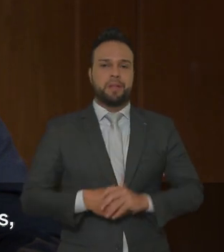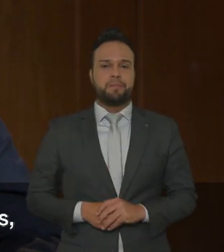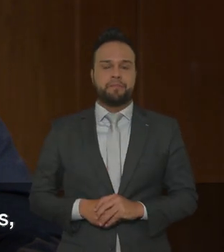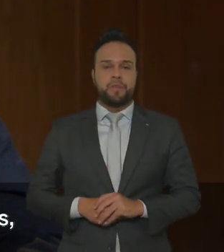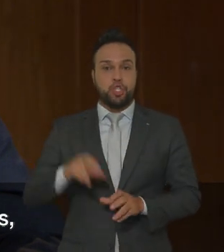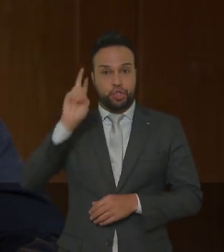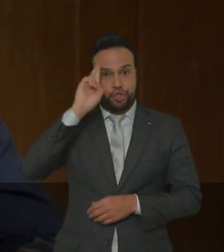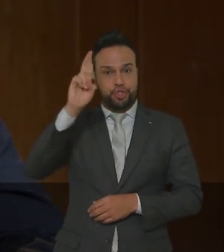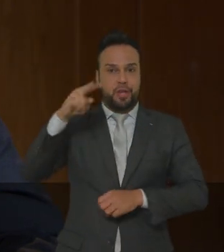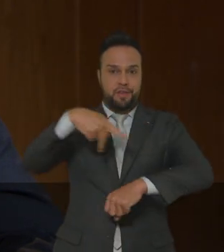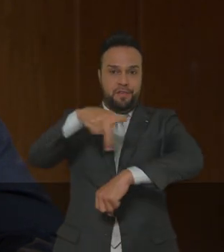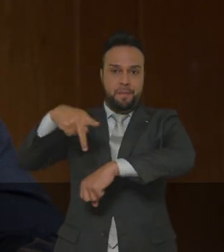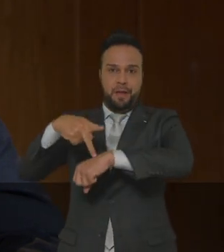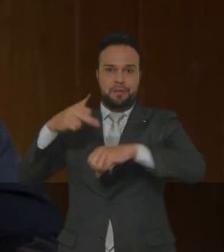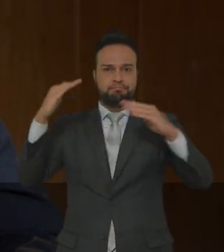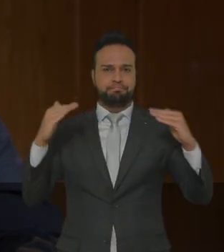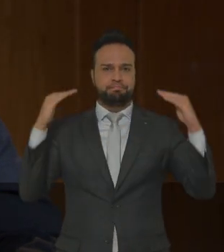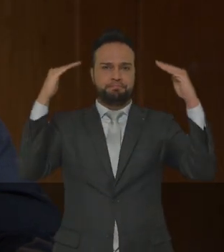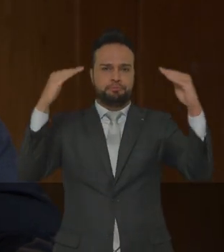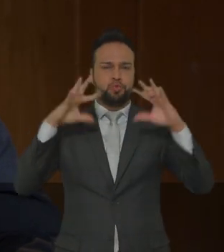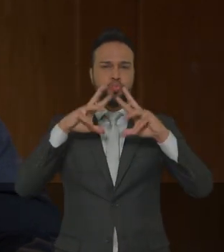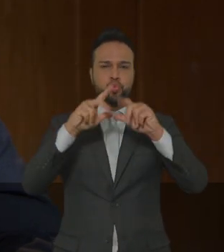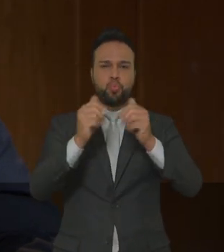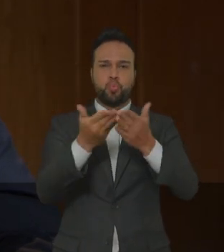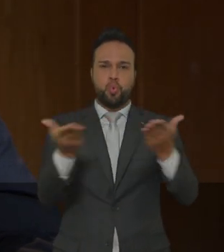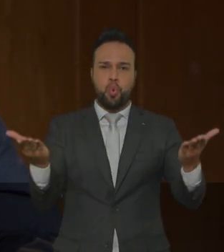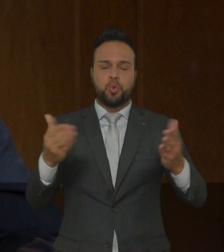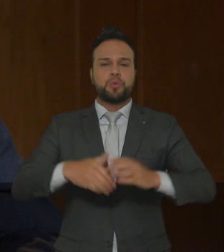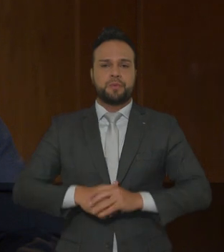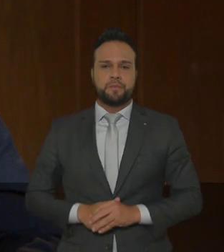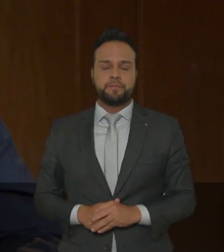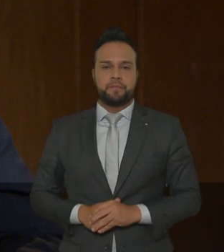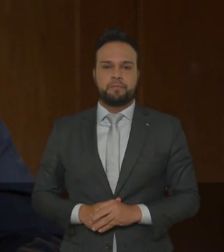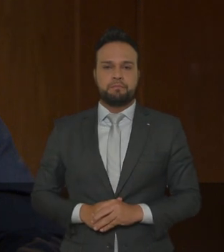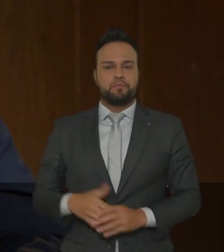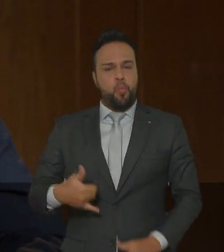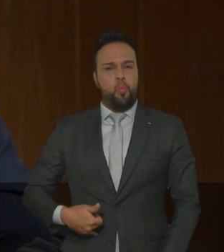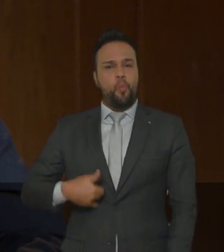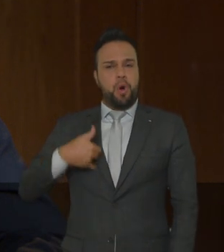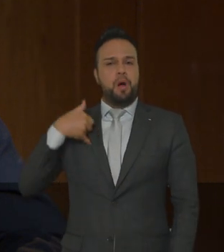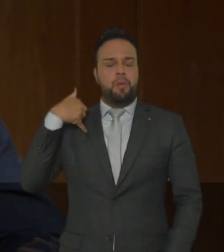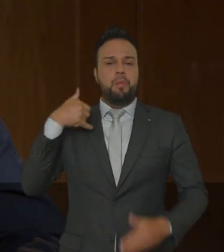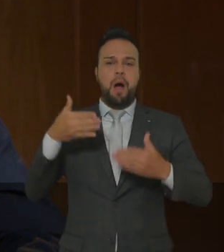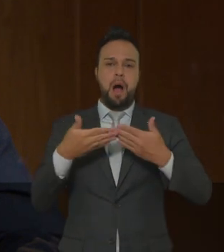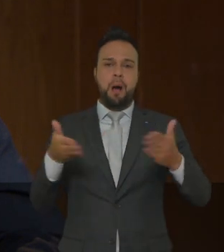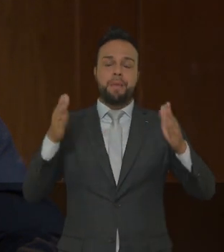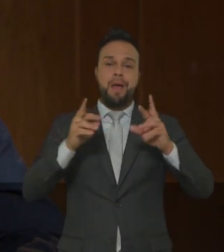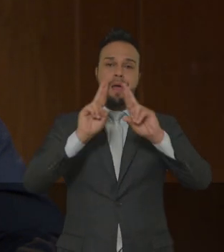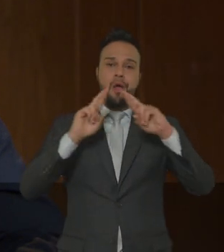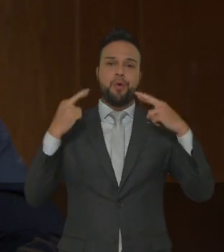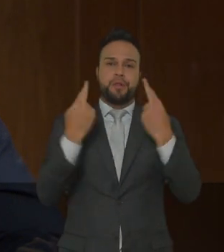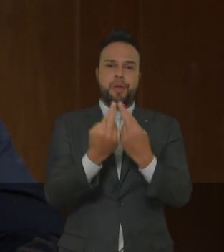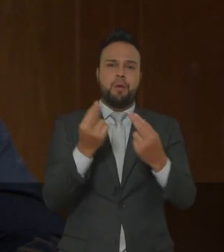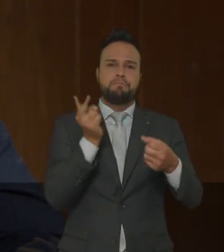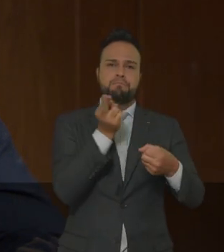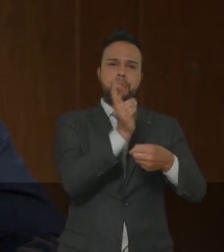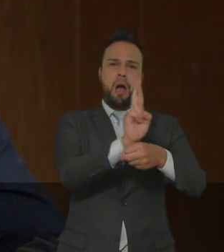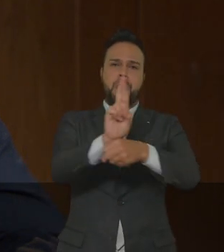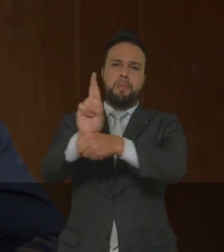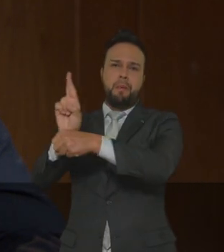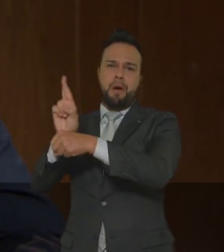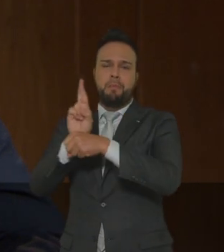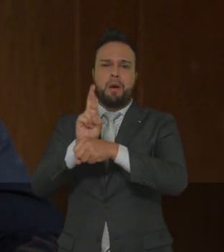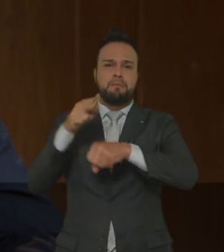e de delegações senhoras e senhores É uma honra abrir essa Assembleia com os representantes